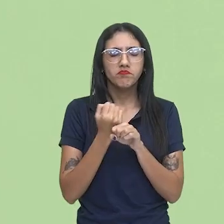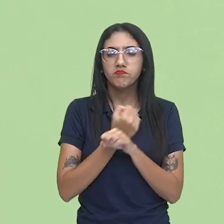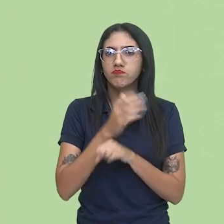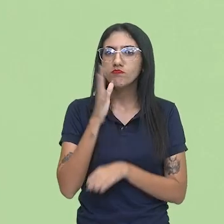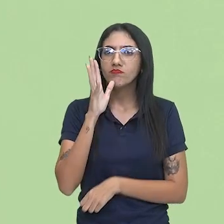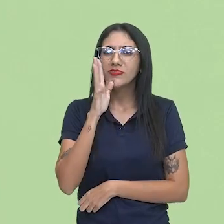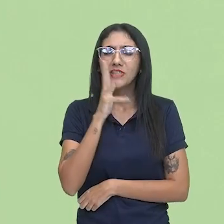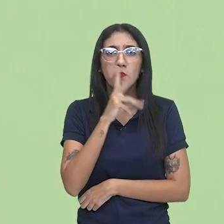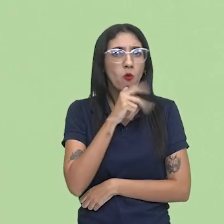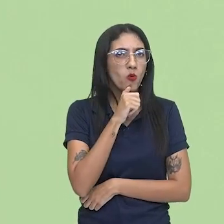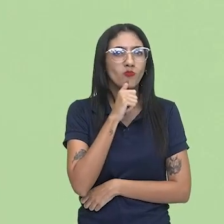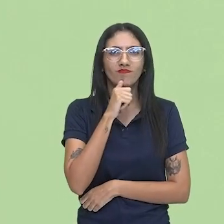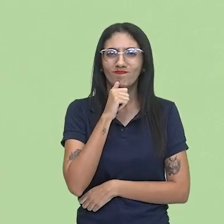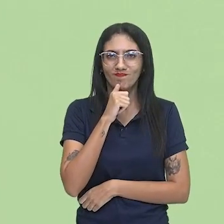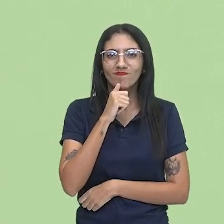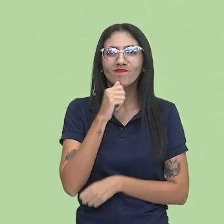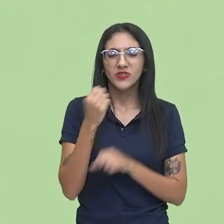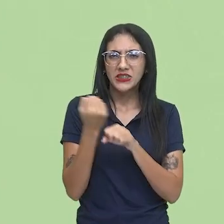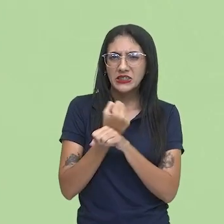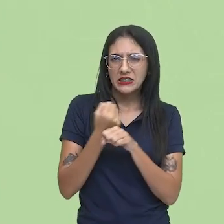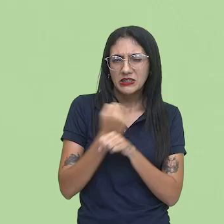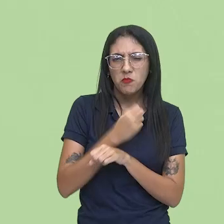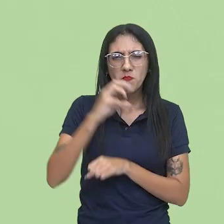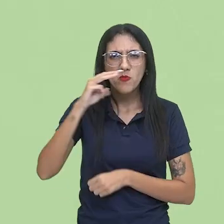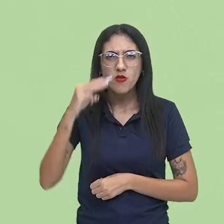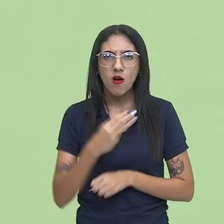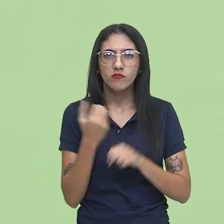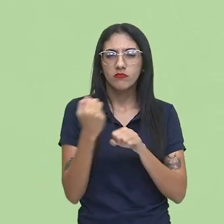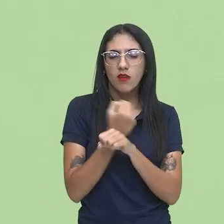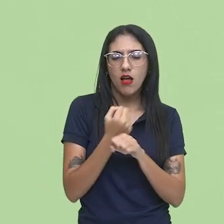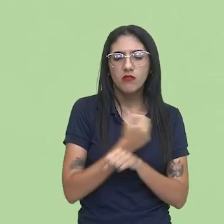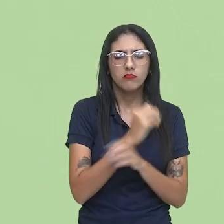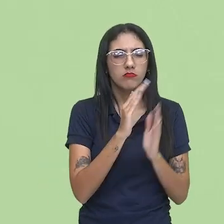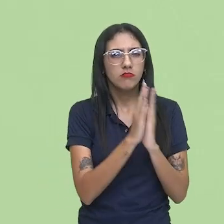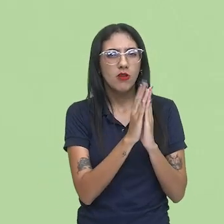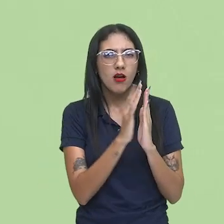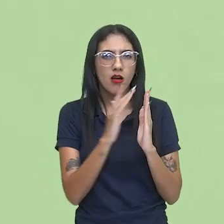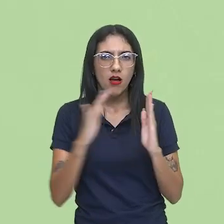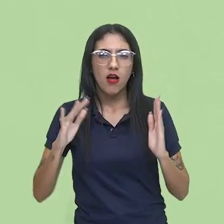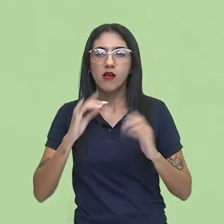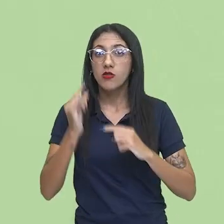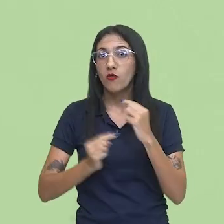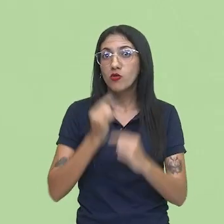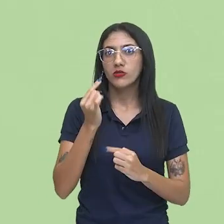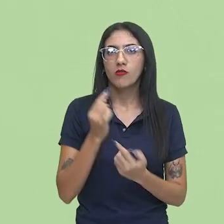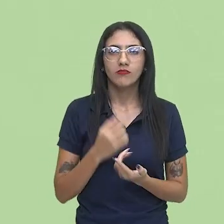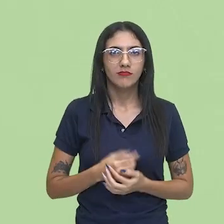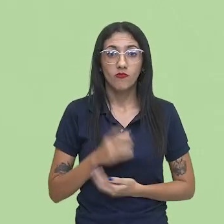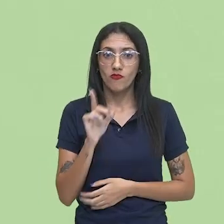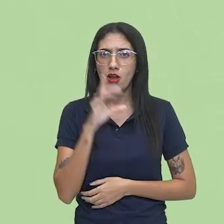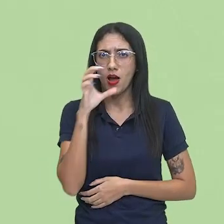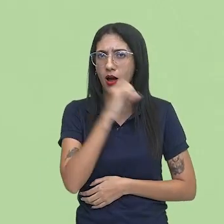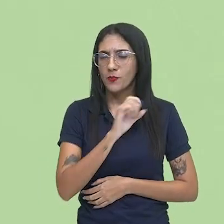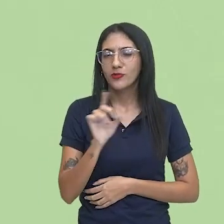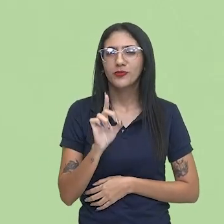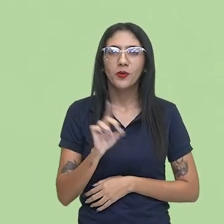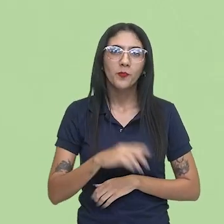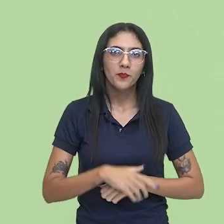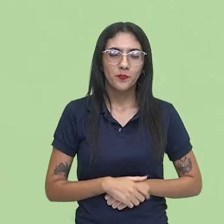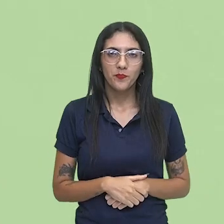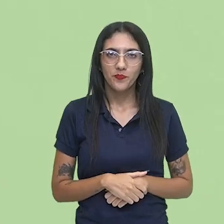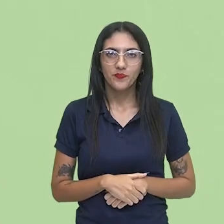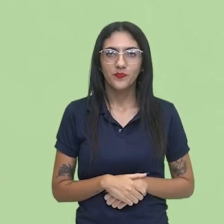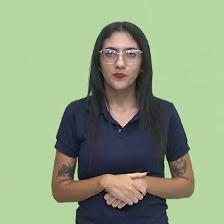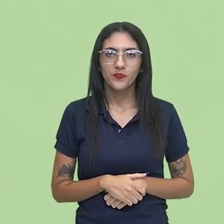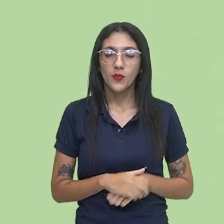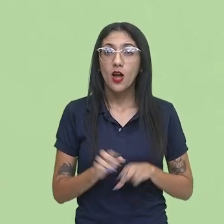eras geológicas, né, aconteceu em milhões de anos esse processo de evolução, não foi assim da noite para o dia. Mas, para que a gente